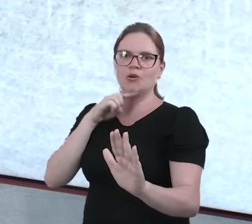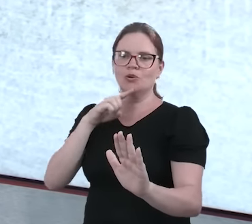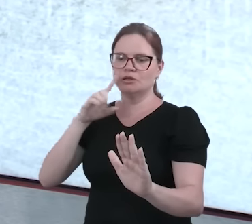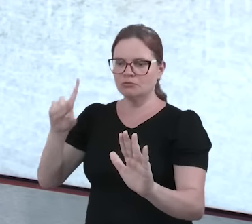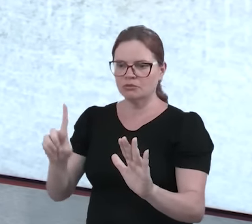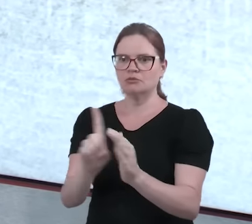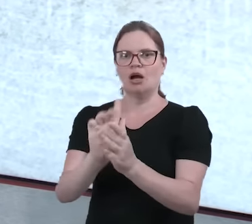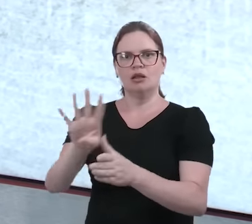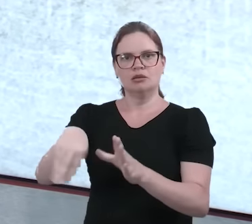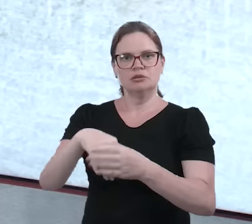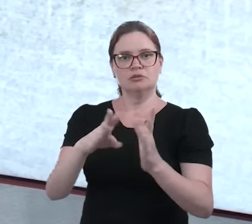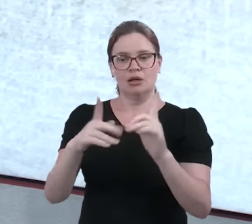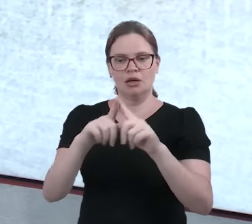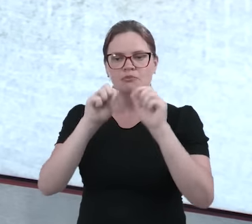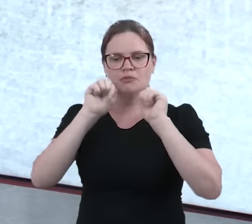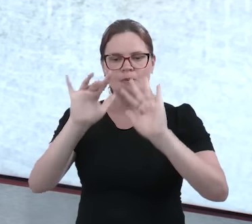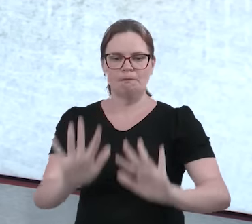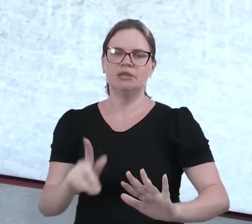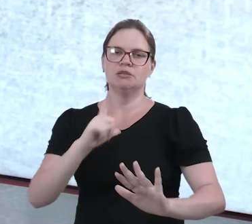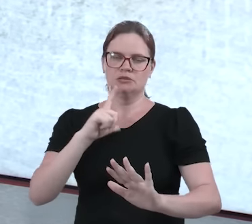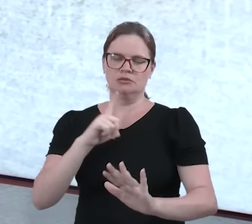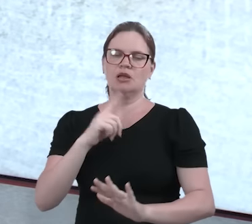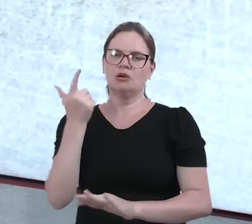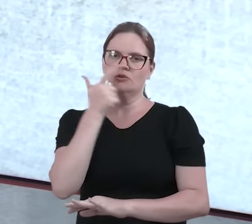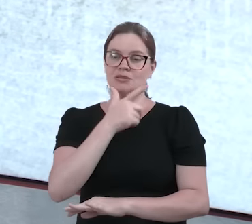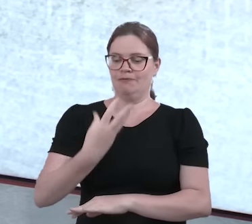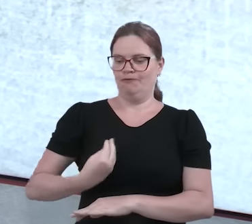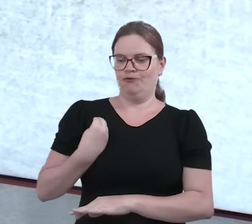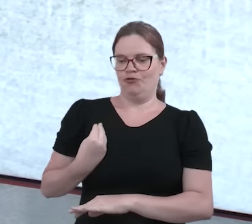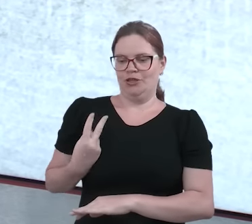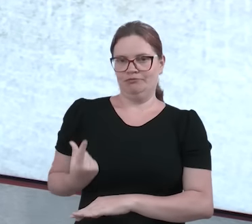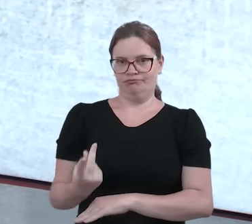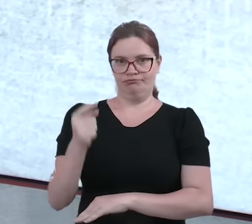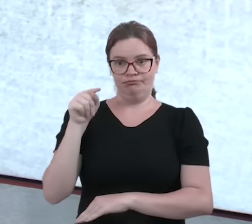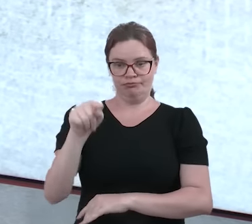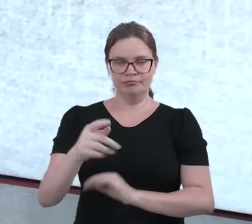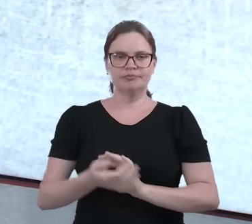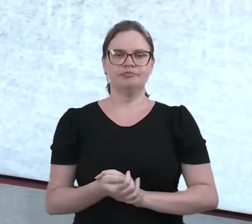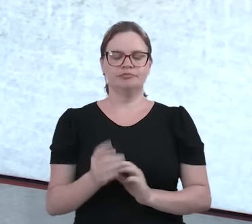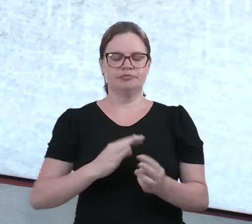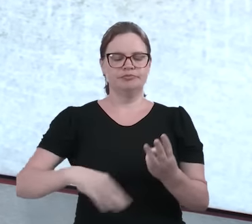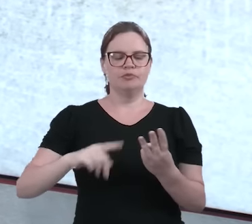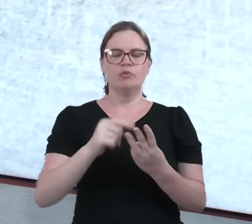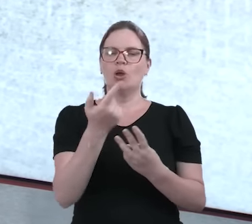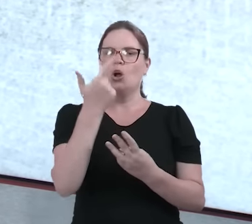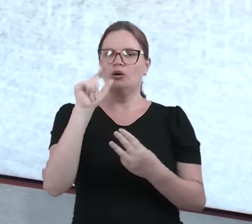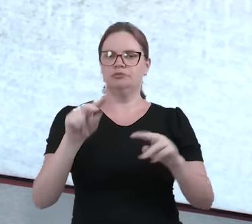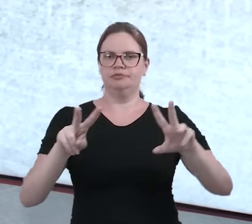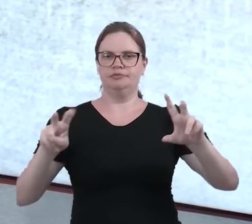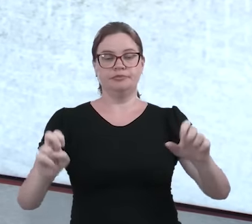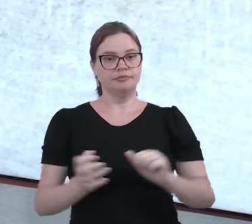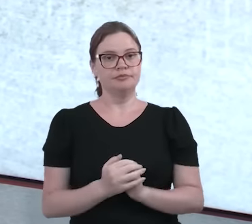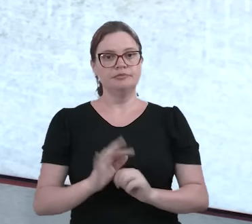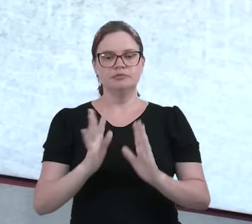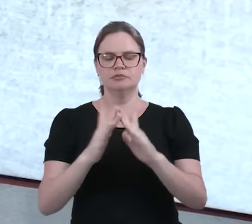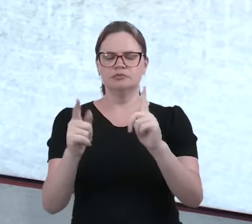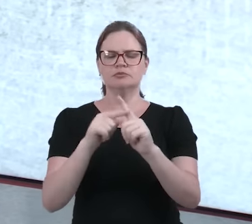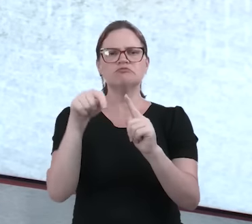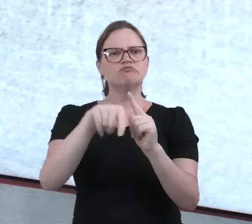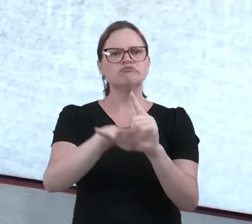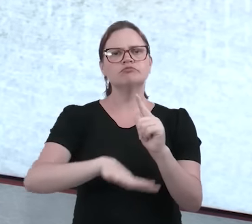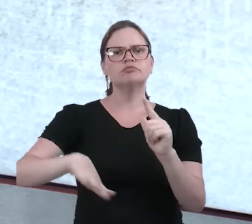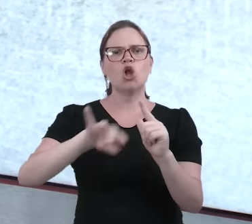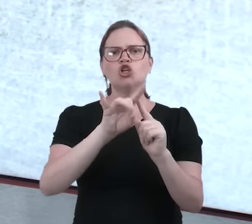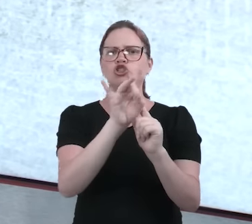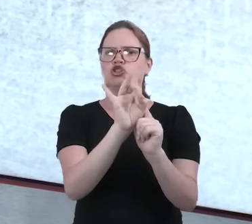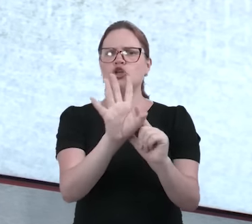e ele é beneficiado com isso. Em terceiro lugar, vamos considerar que a igreja, ela não é simplesmente uma